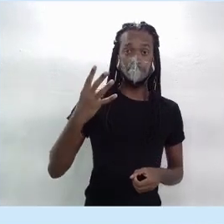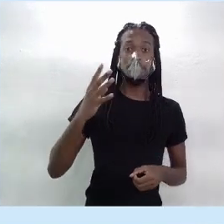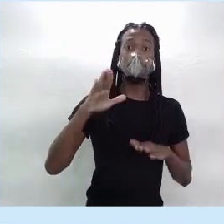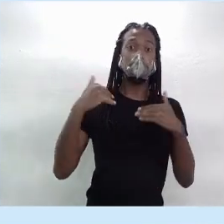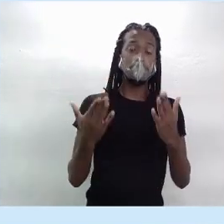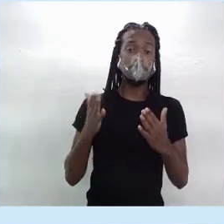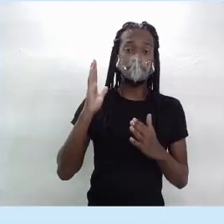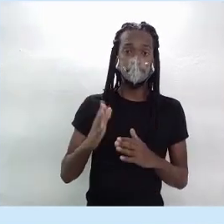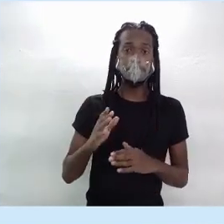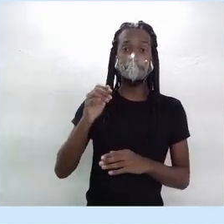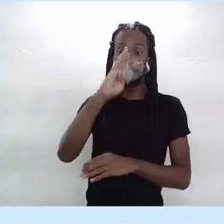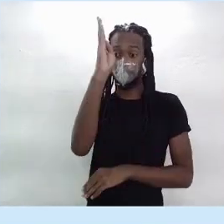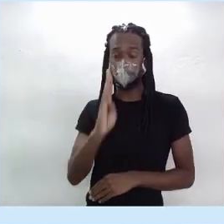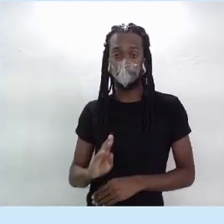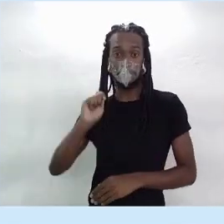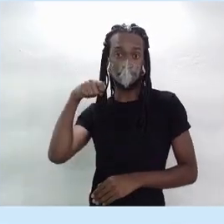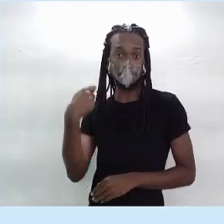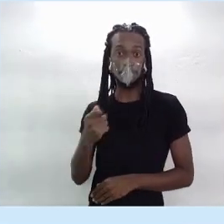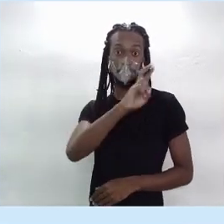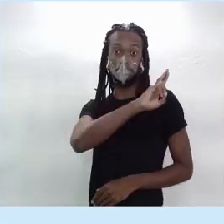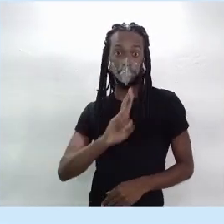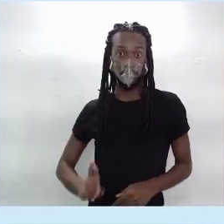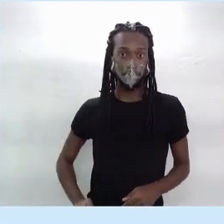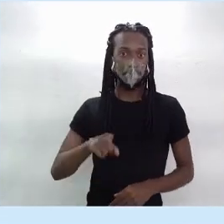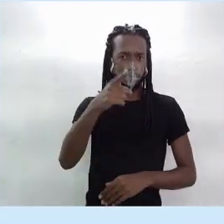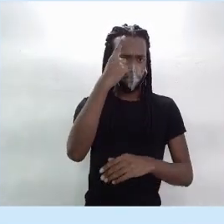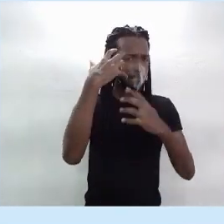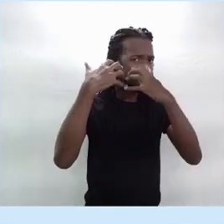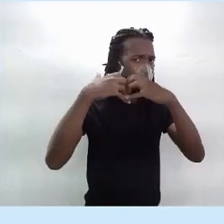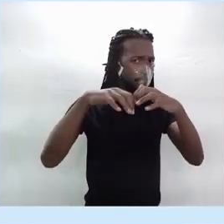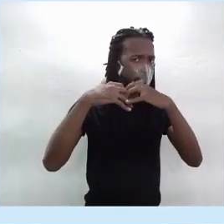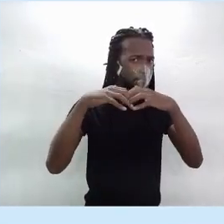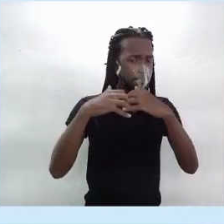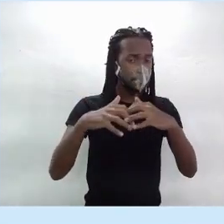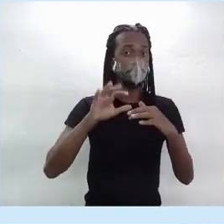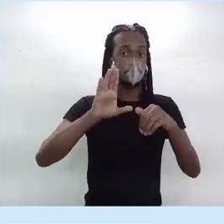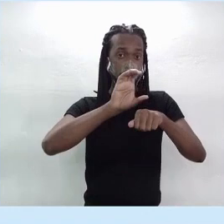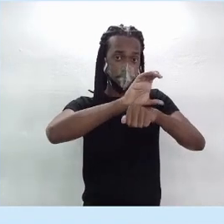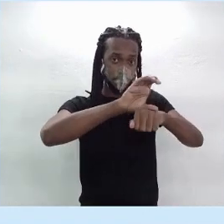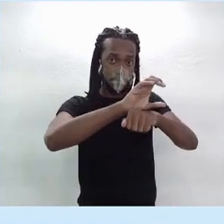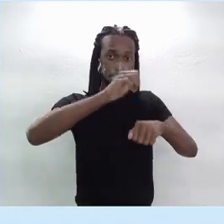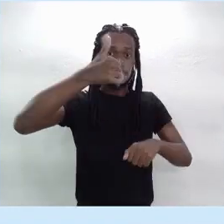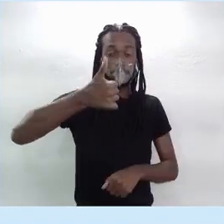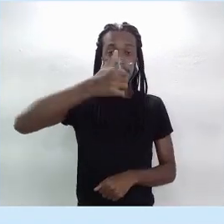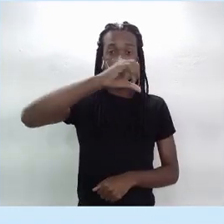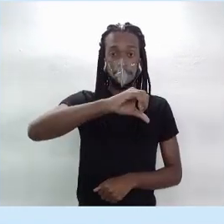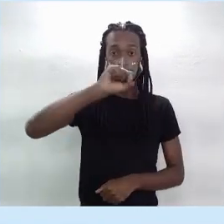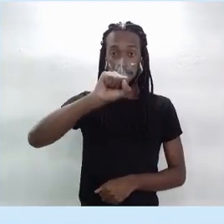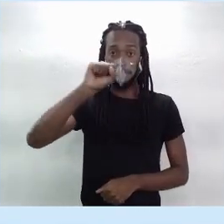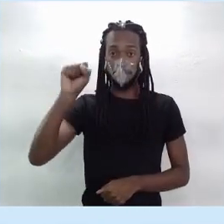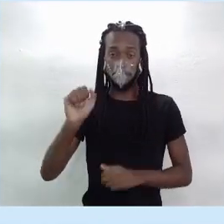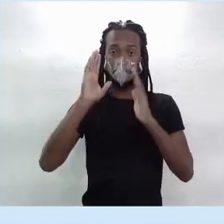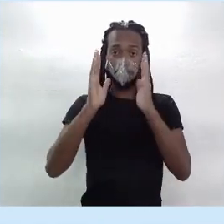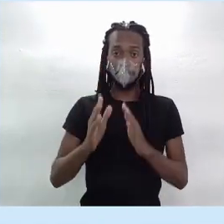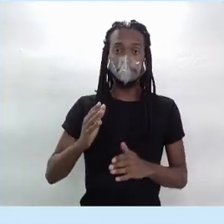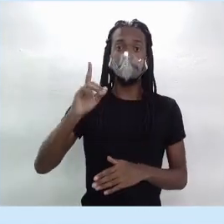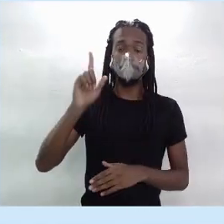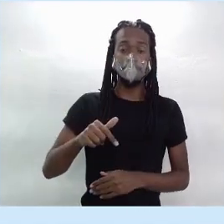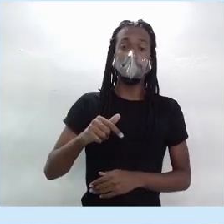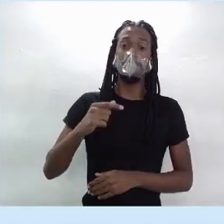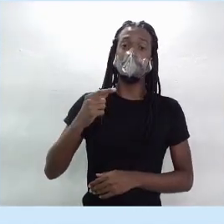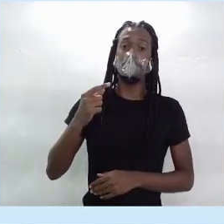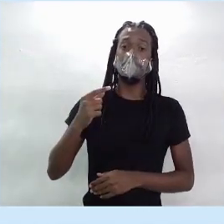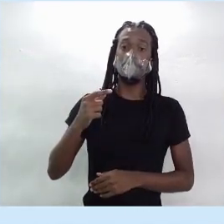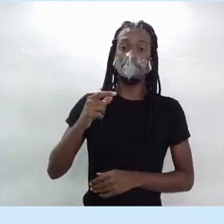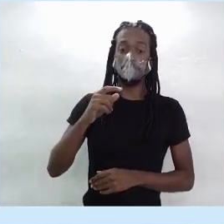que o Brasil é república. Reflitam, a Constituição de 1988, ela é a